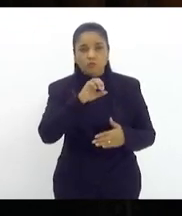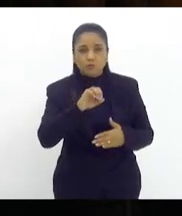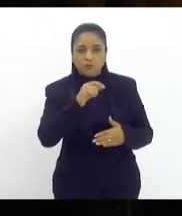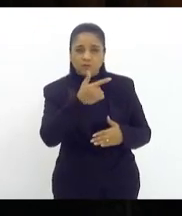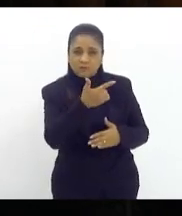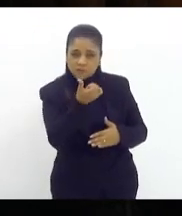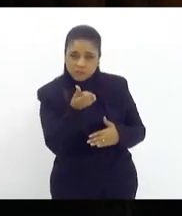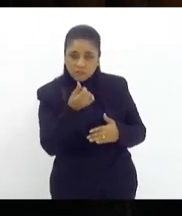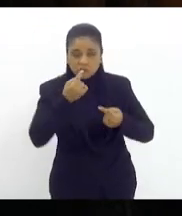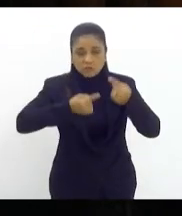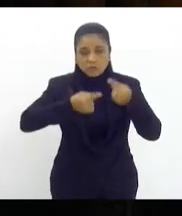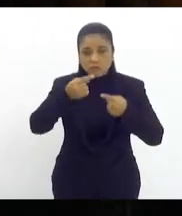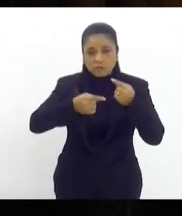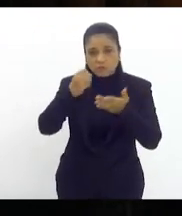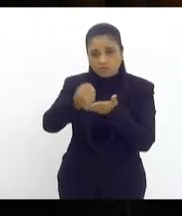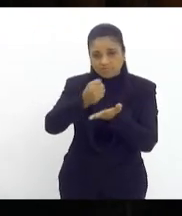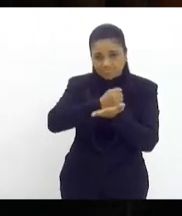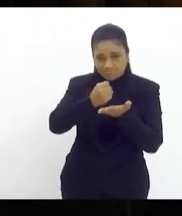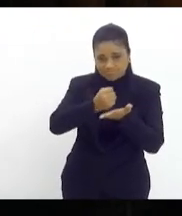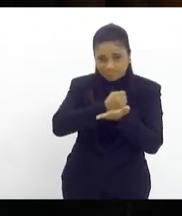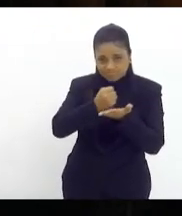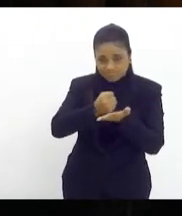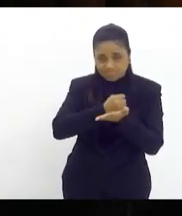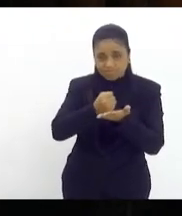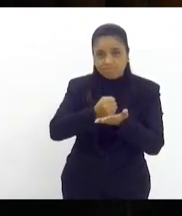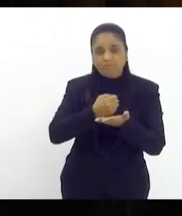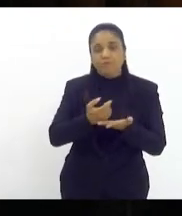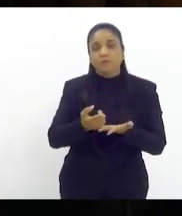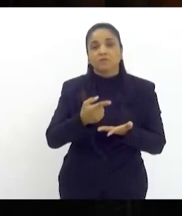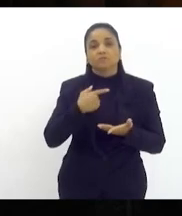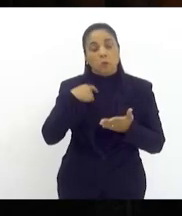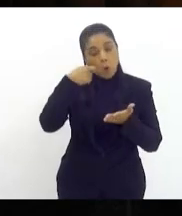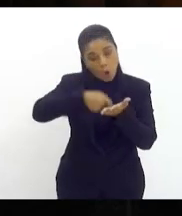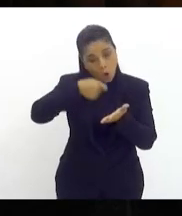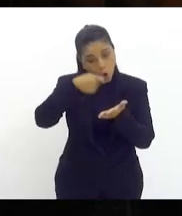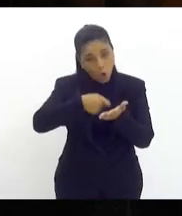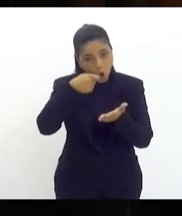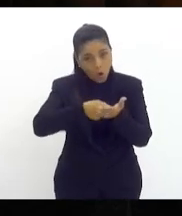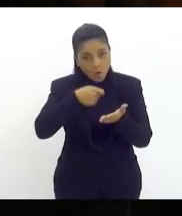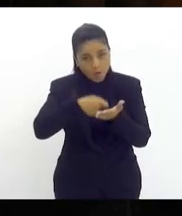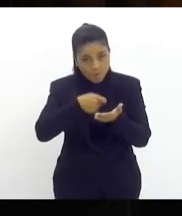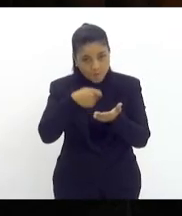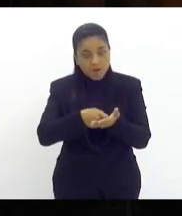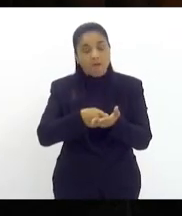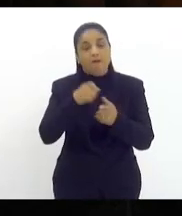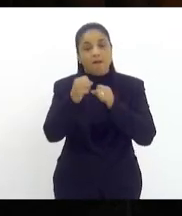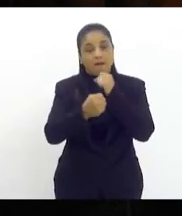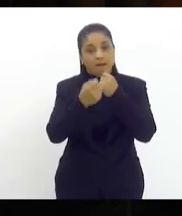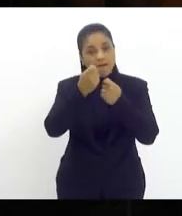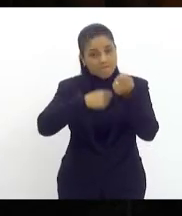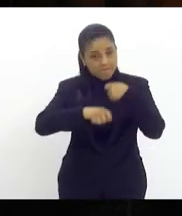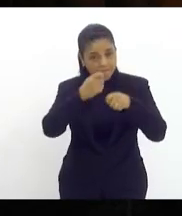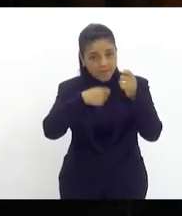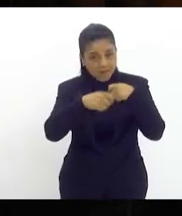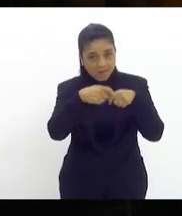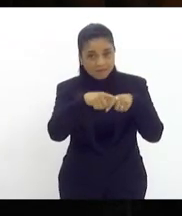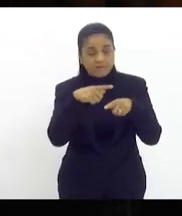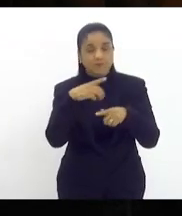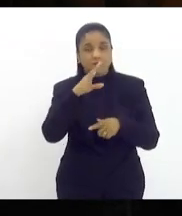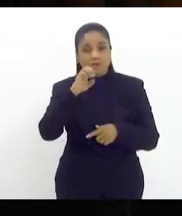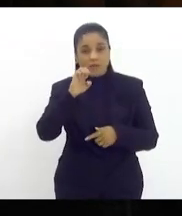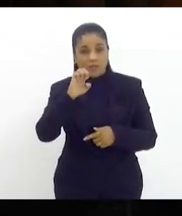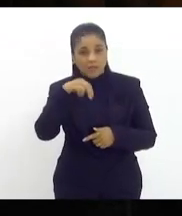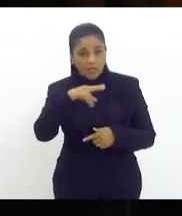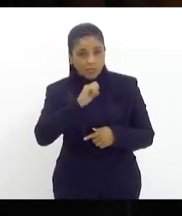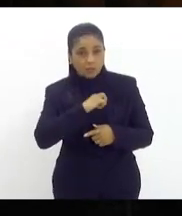renovação desse contrato de concessão nós possamos cobrar a conta dessa concessionária covarde que deixa o estado do Rio